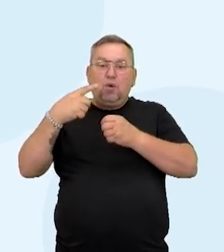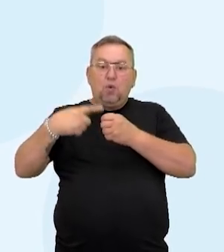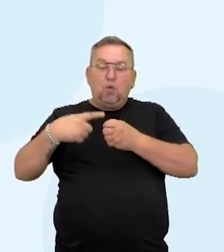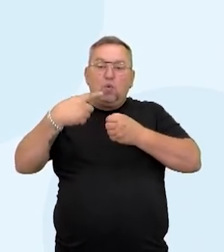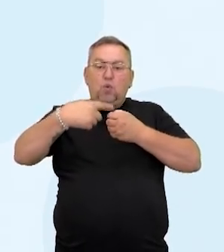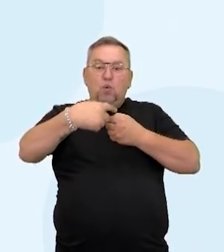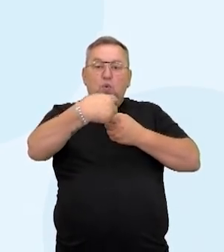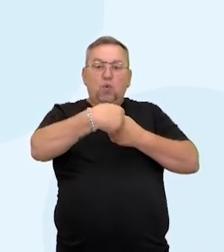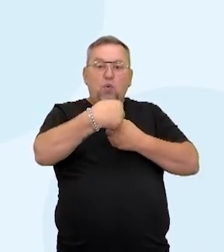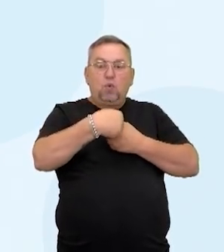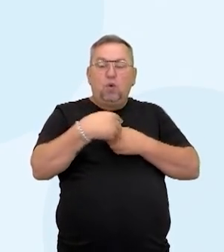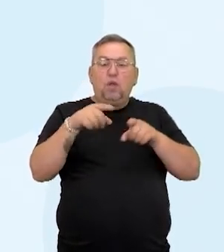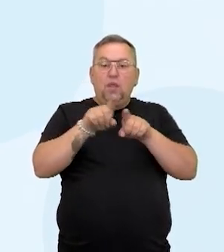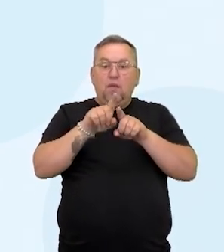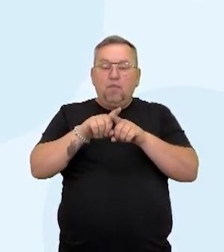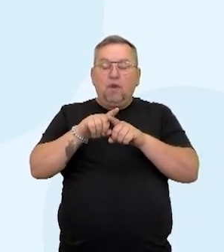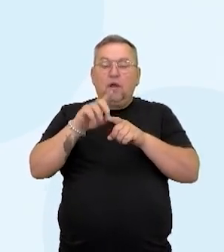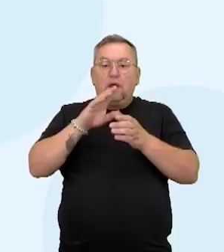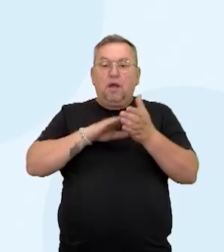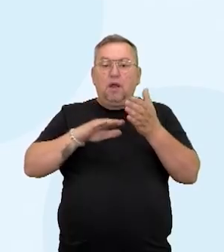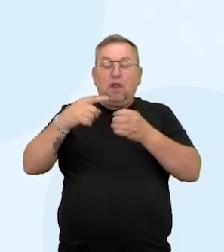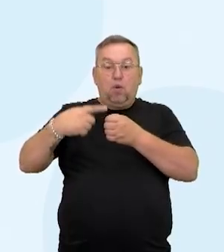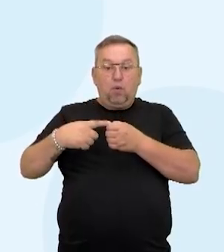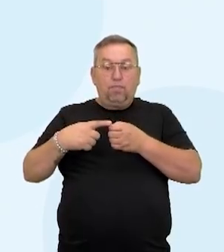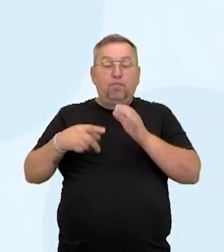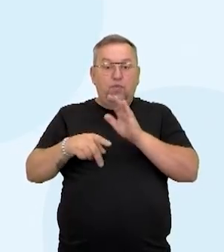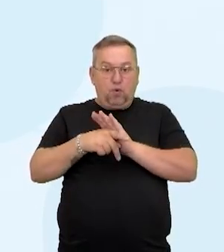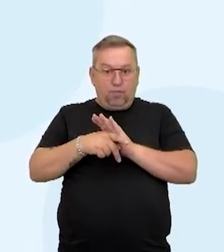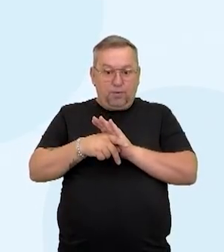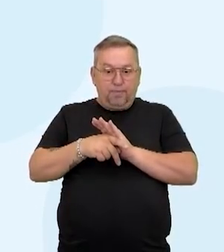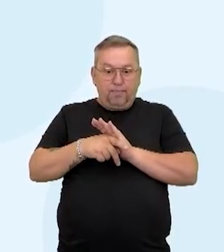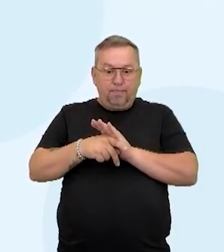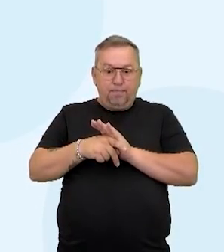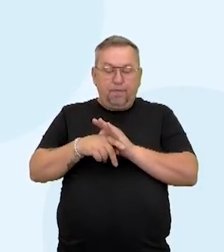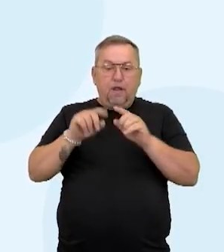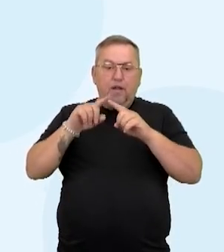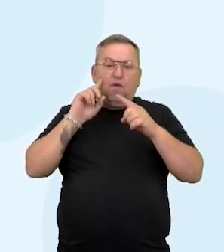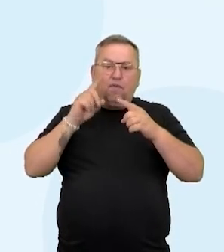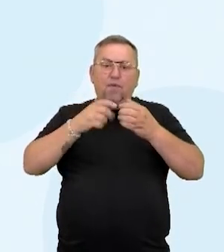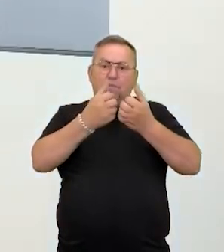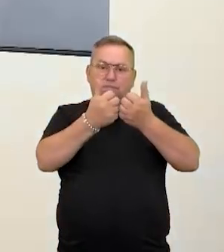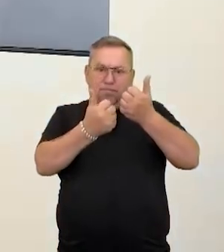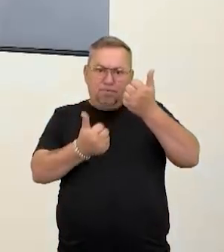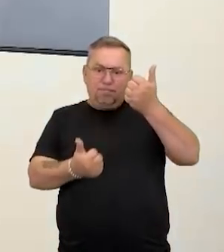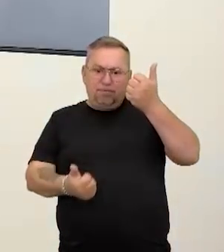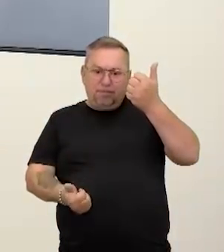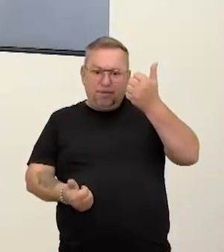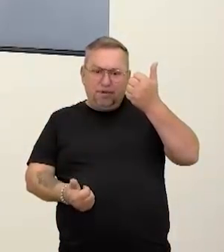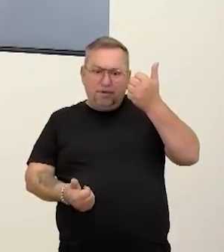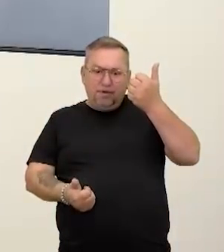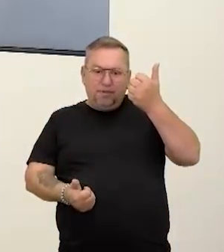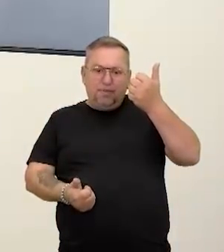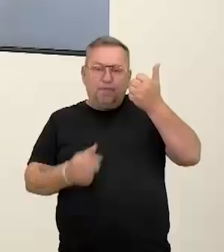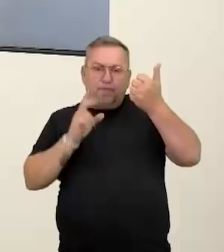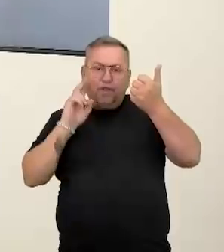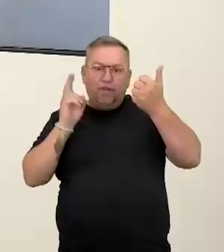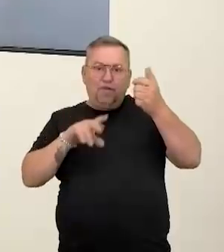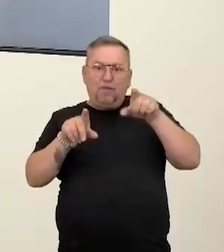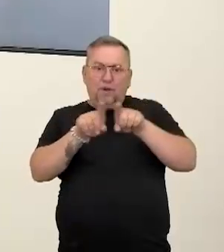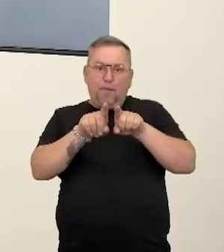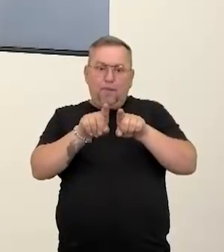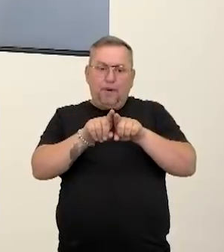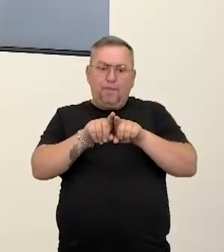centro regional e a cidade local, tá certo? Então essa hierarquia urbana que a gente viu nesses dois esquemas